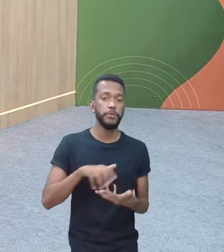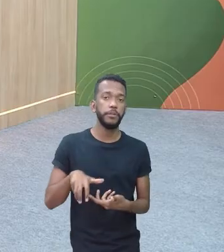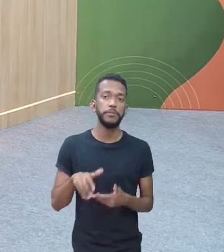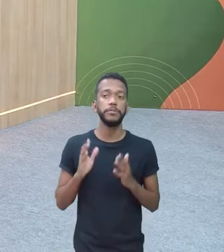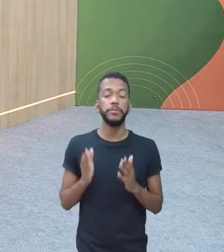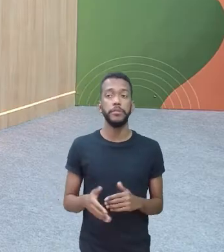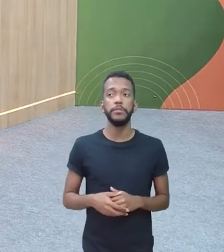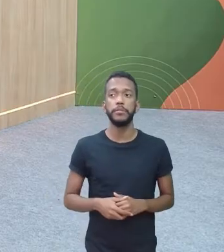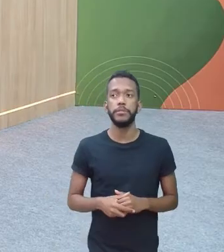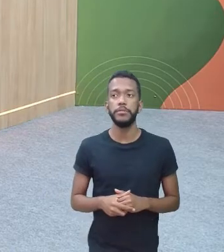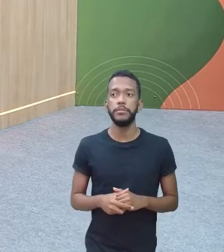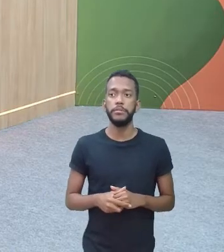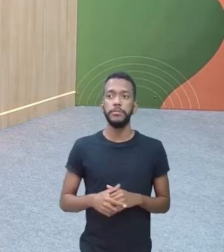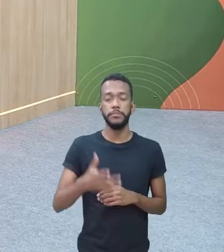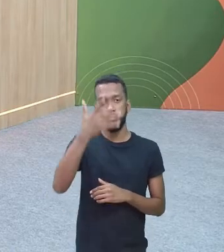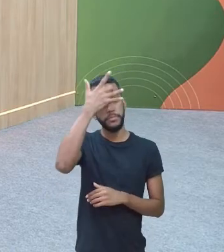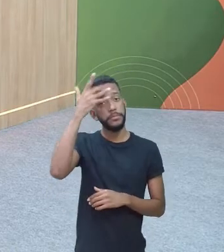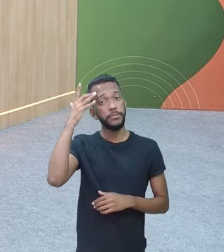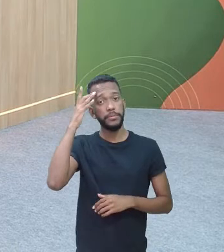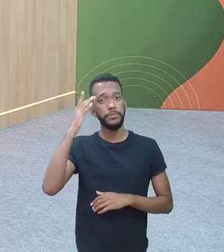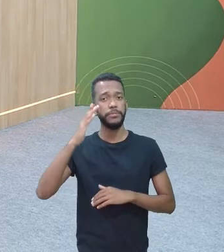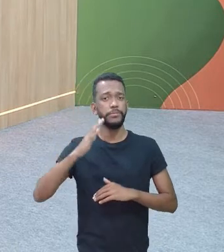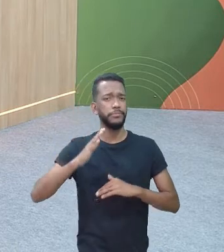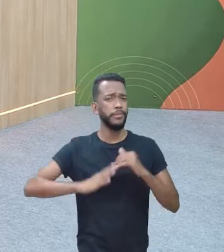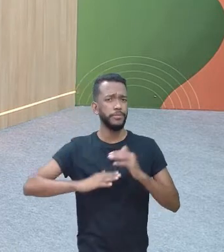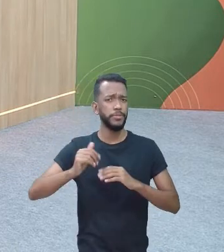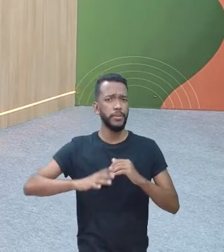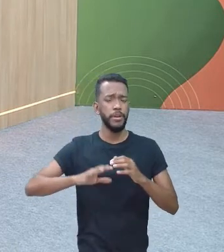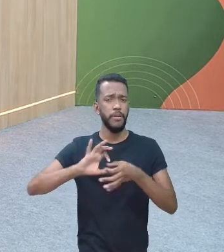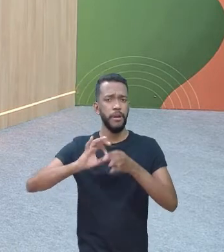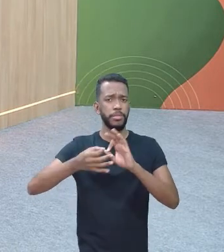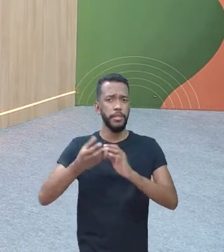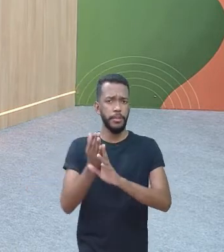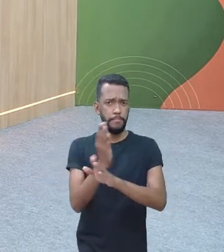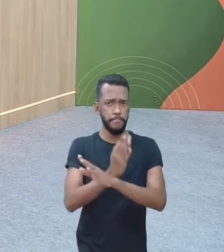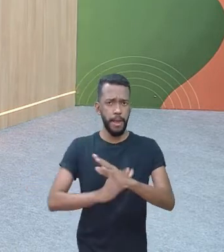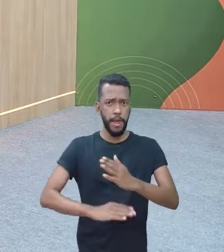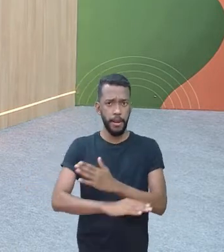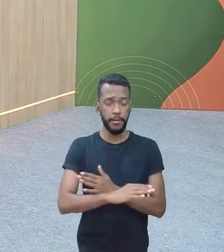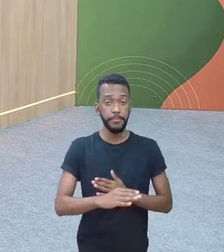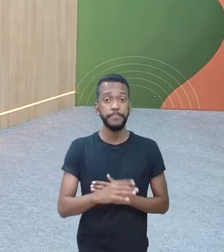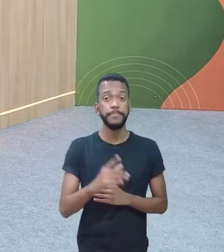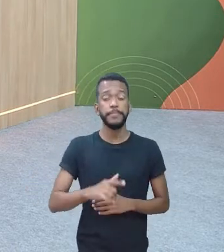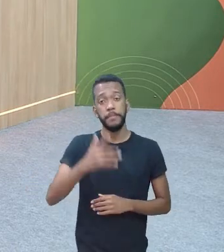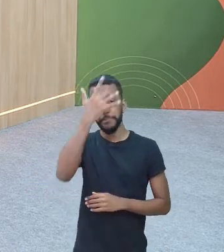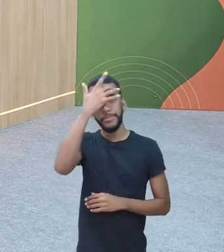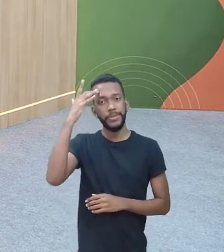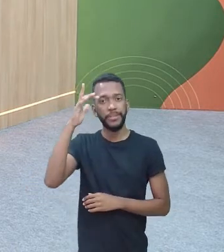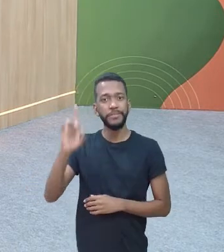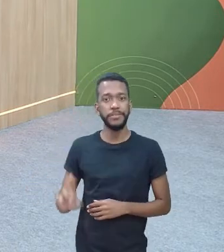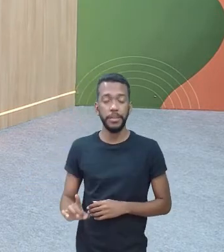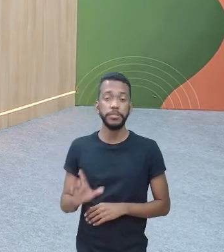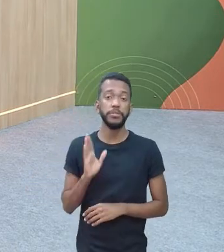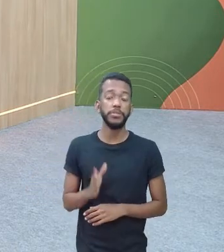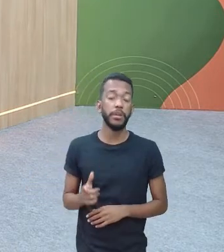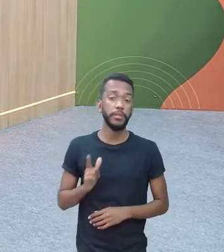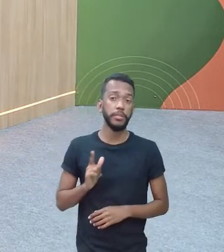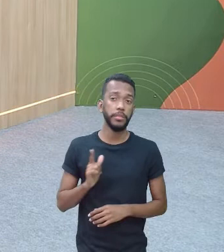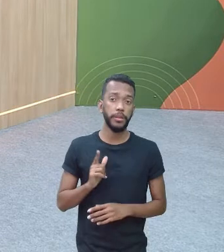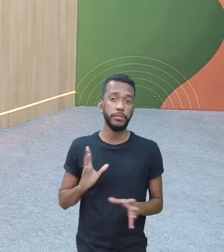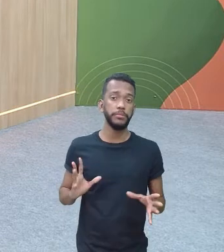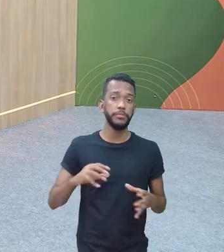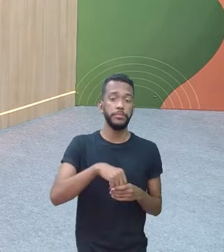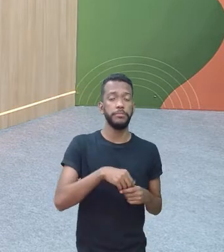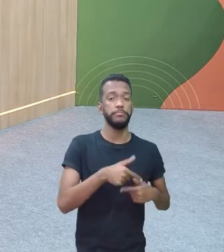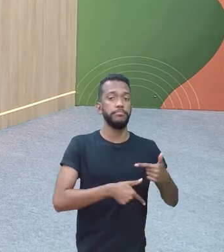os para-atletas, né, eles surgiram como forma de fazer com que essas pessoas tivessem